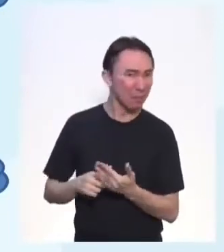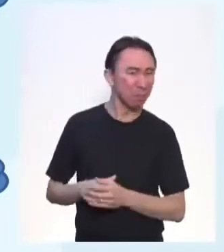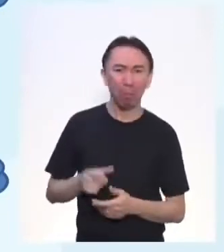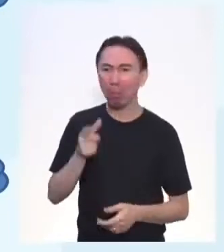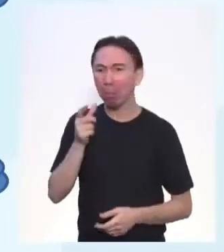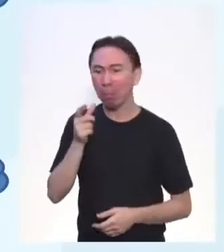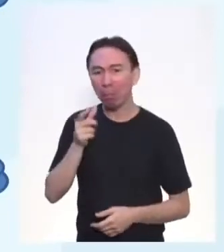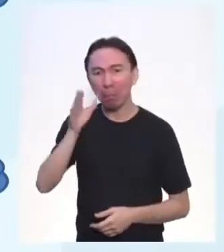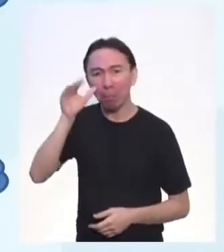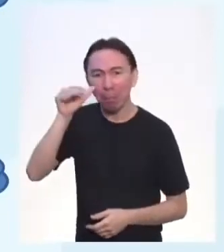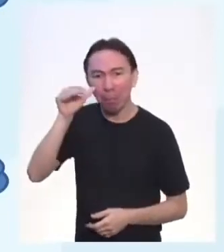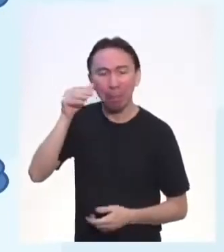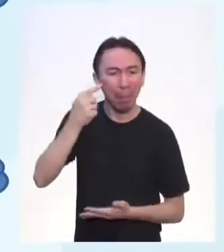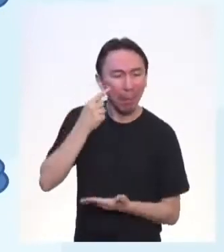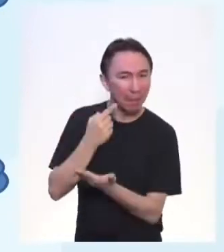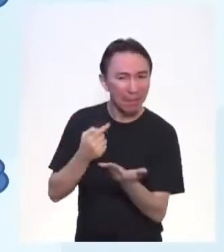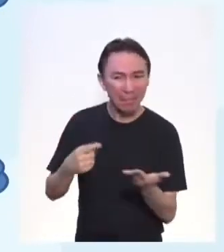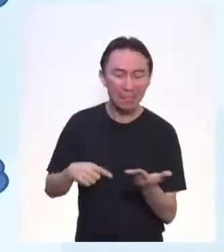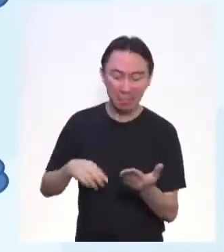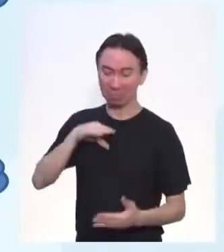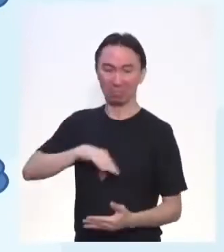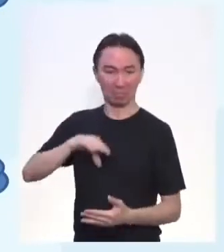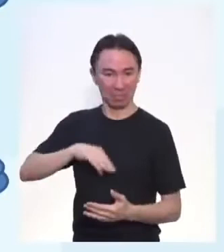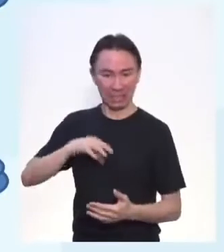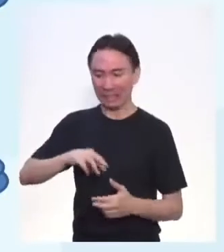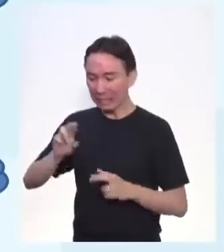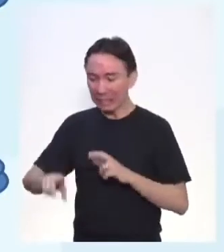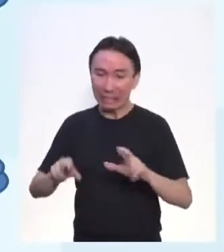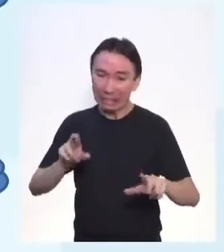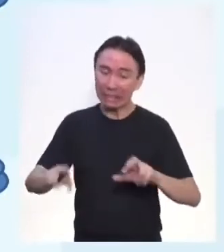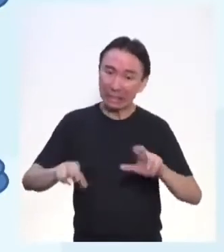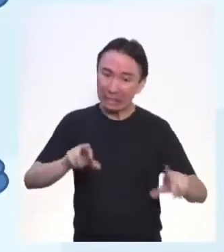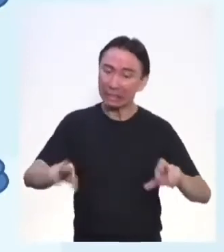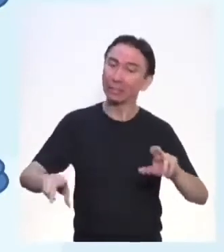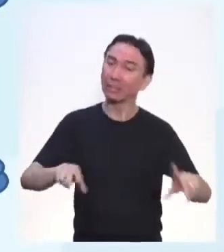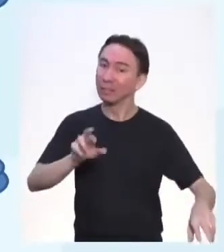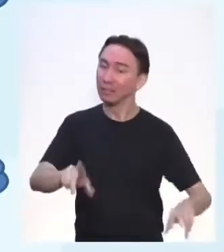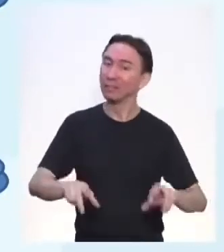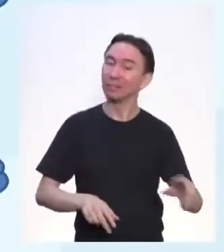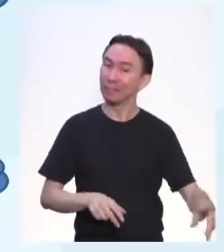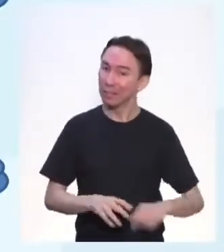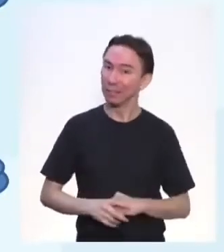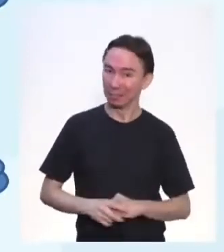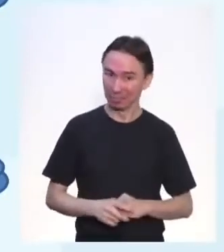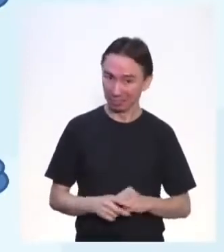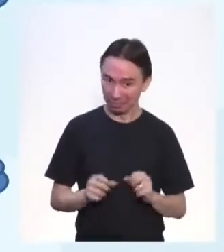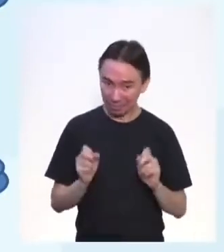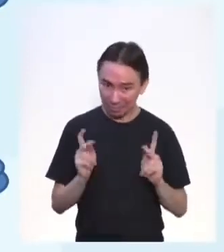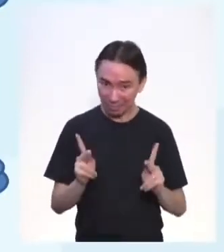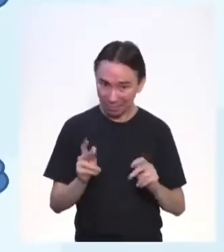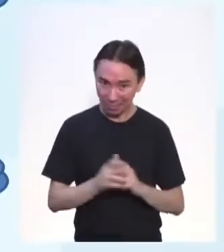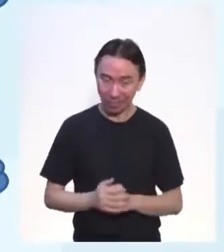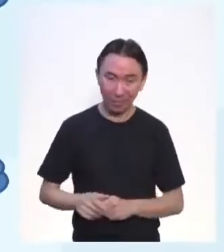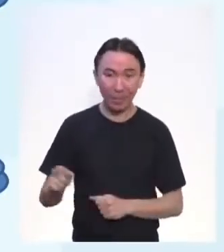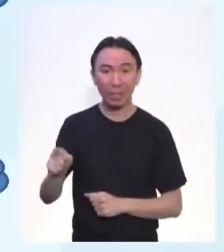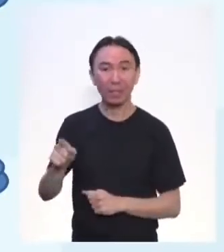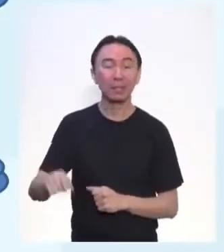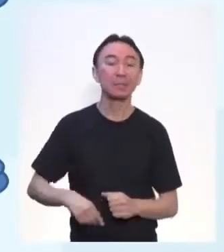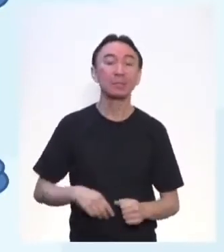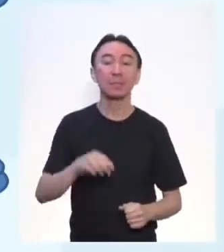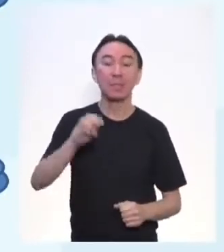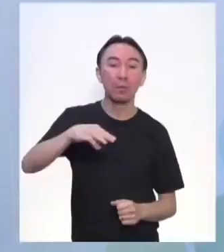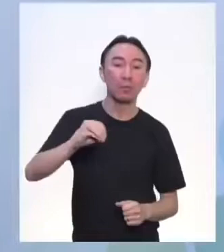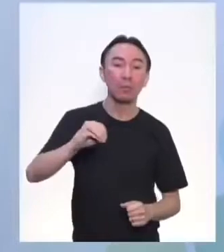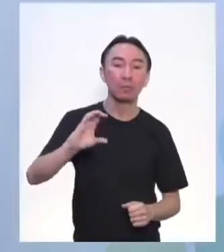ó, como o português, ele vai ter as suas variedades em diversos contextos, tá? Ó, Moçambique, ela também tem mais